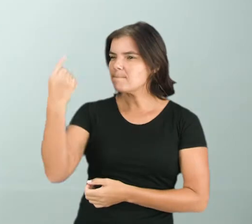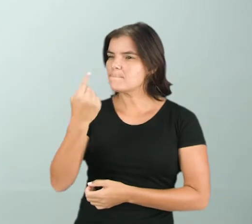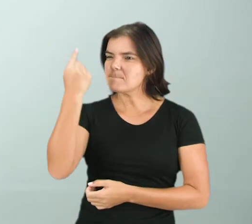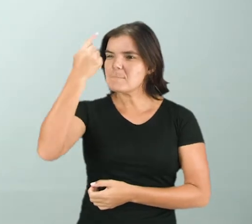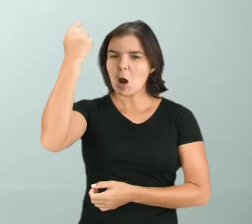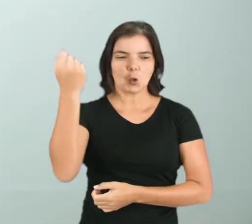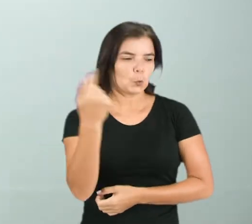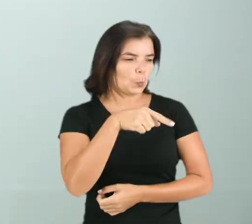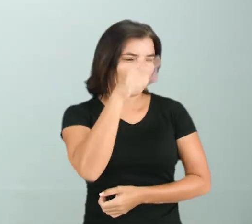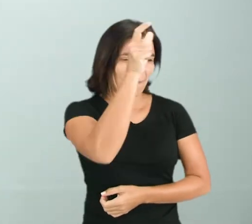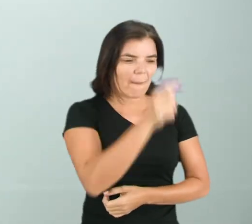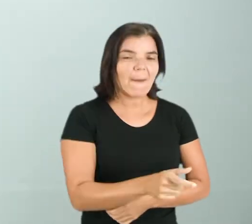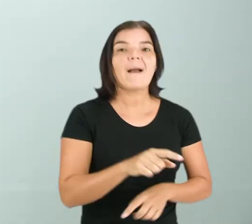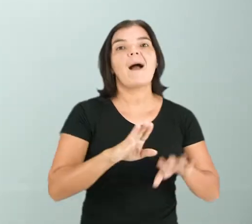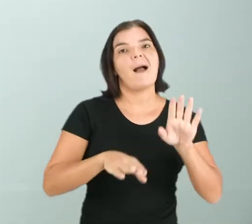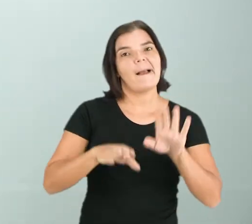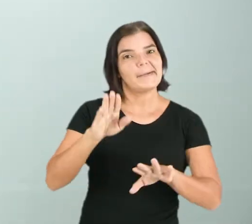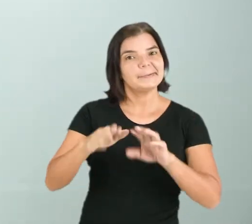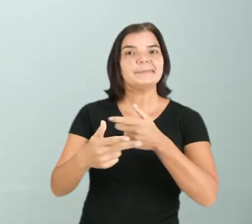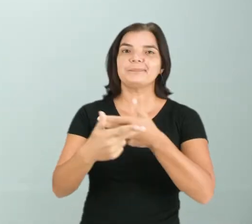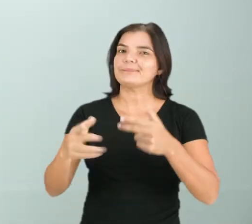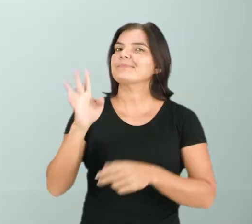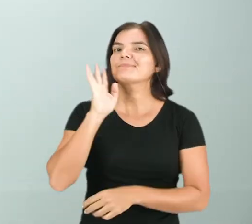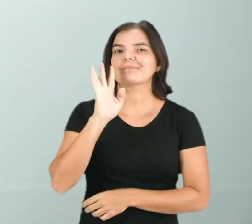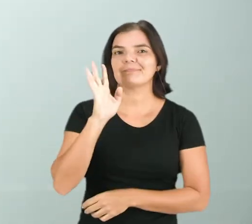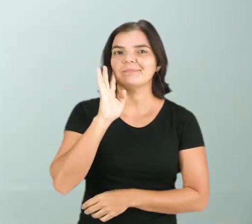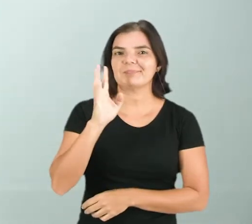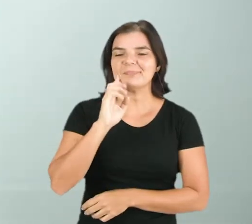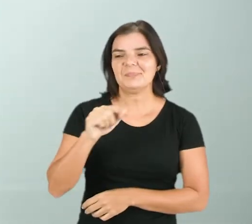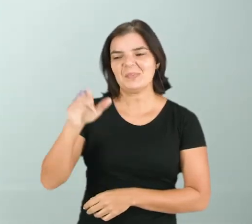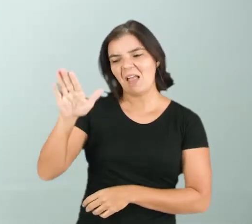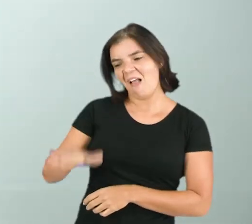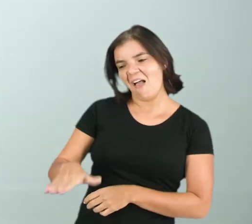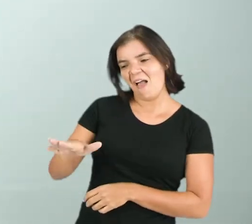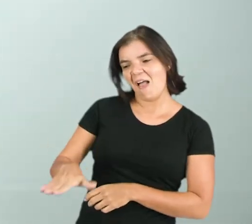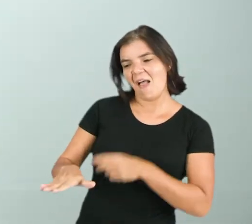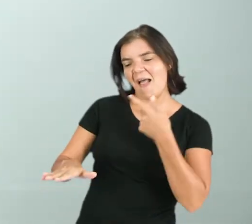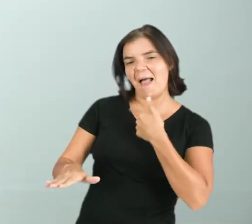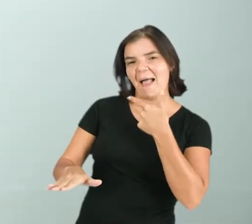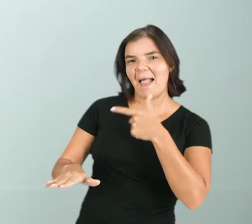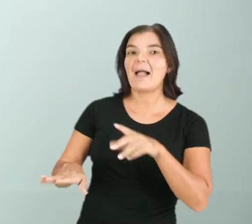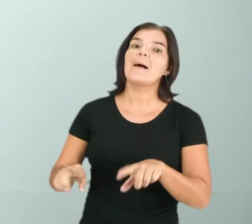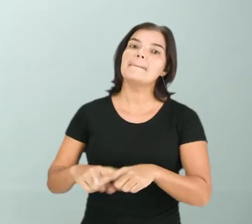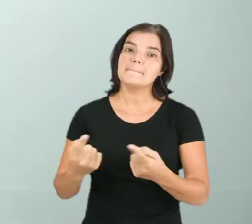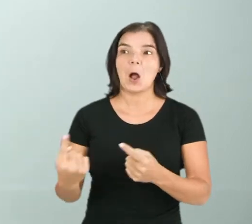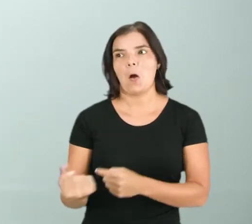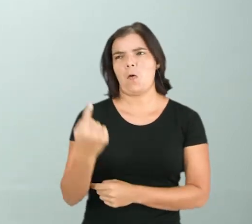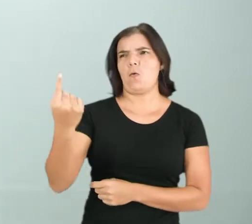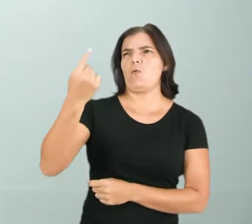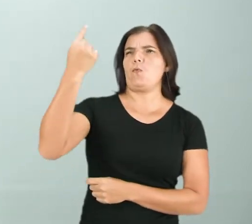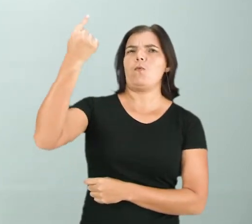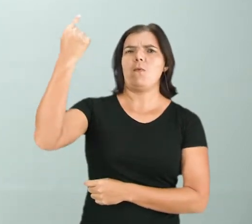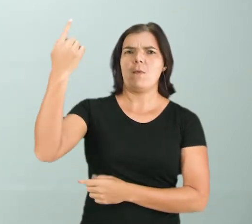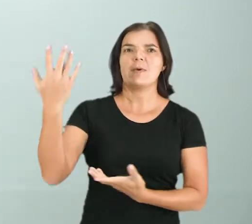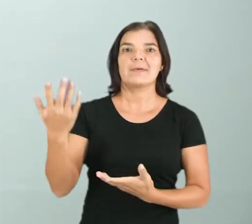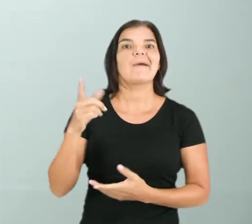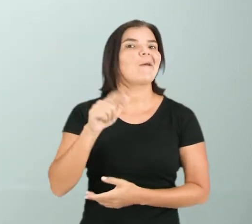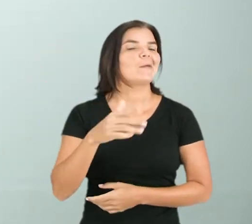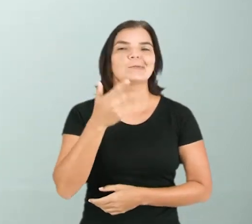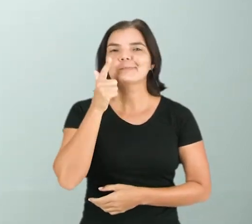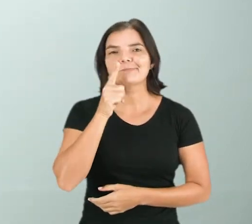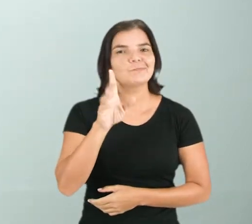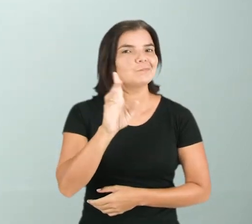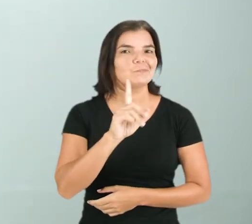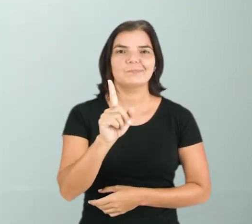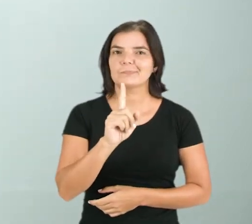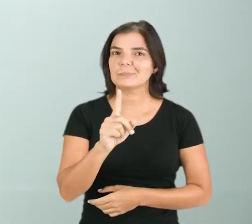que você. Às vezes até uma coisa que não é legal, né? Ficou chamando o coleguinha de baixinho, então alto demais, né? Isso aí não é